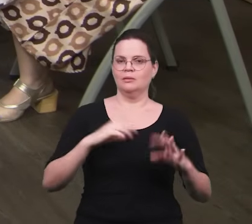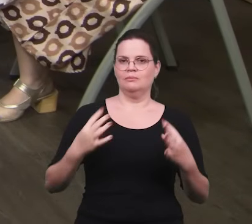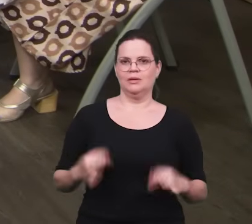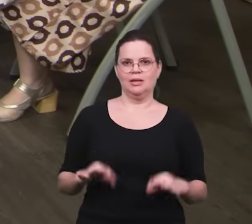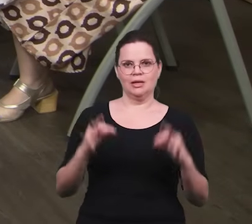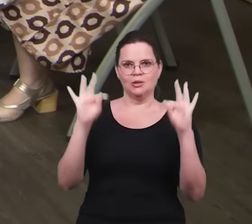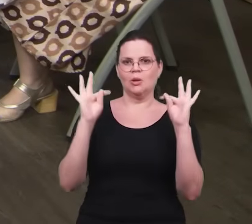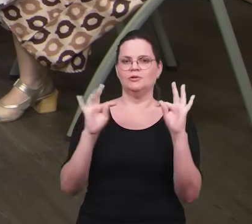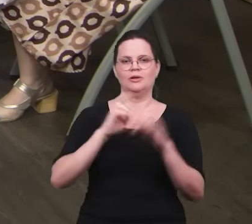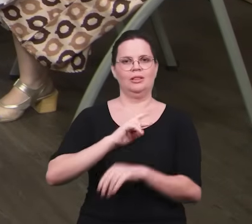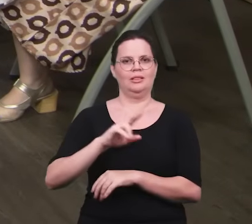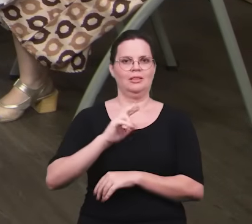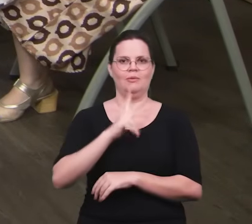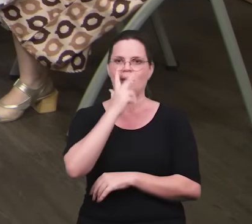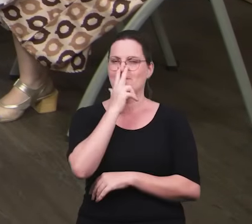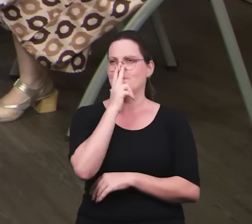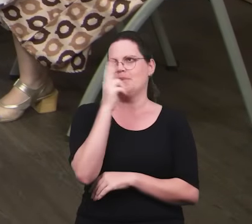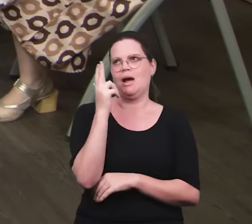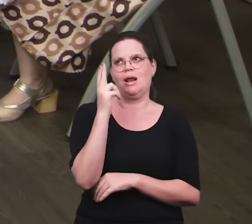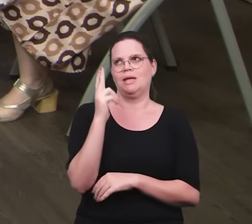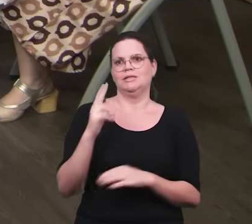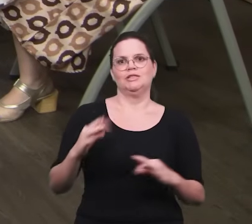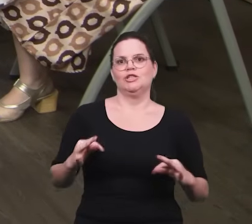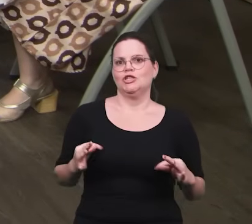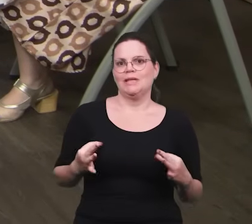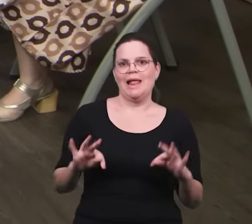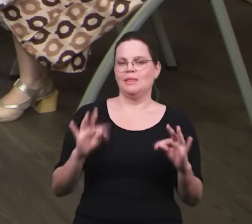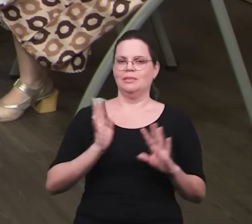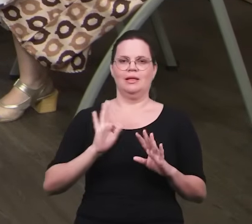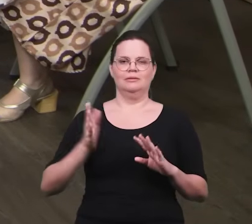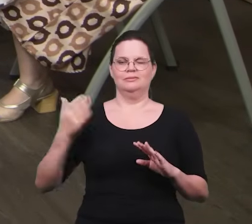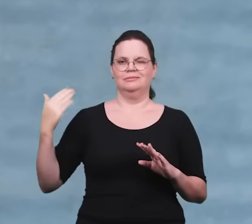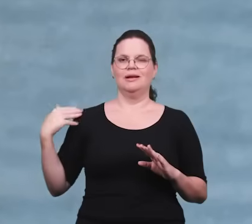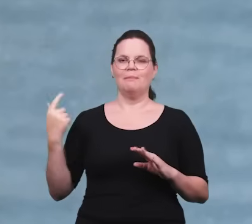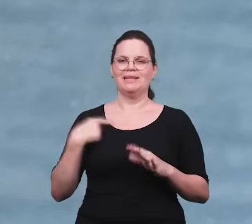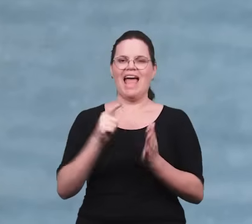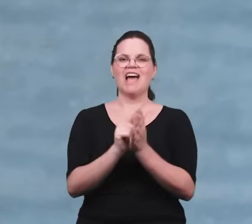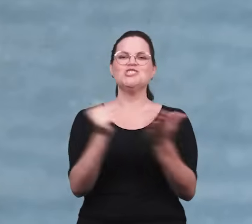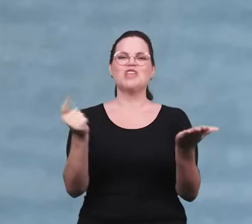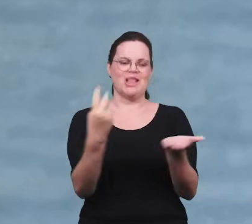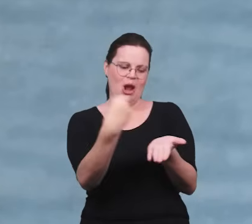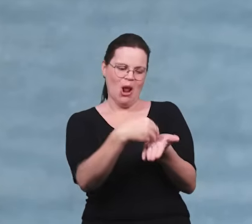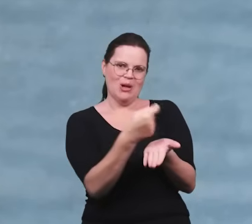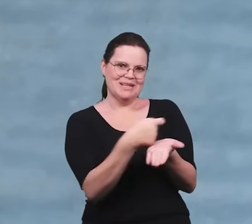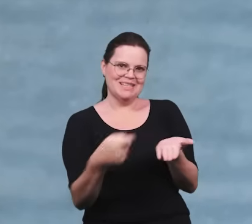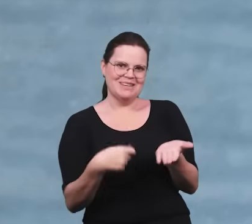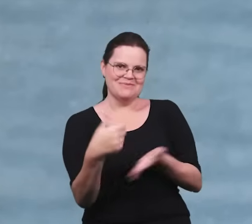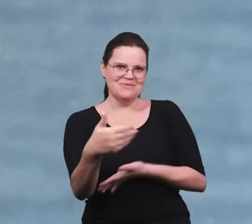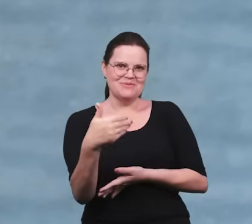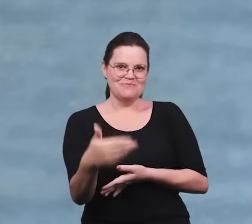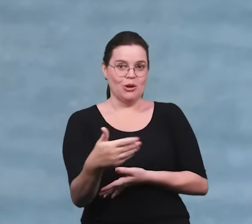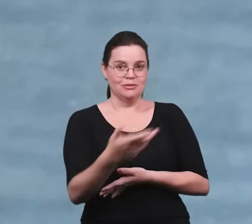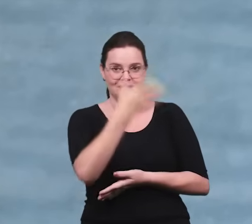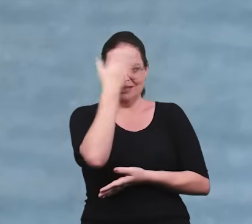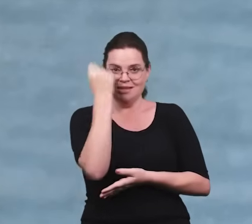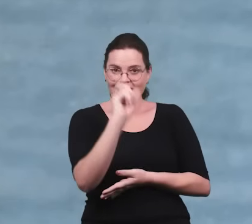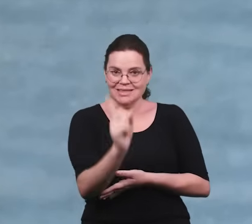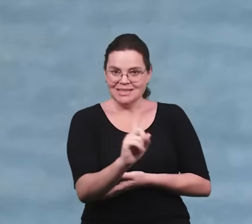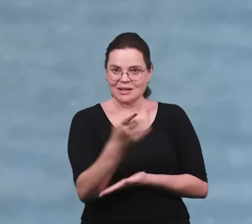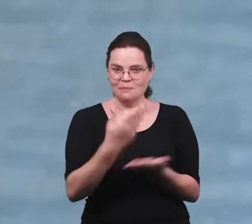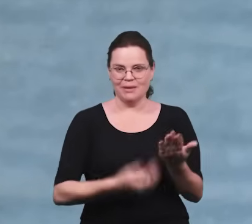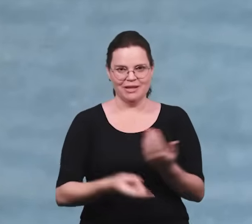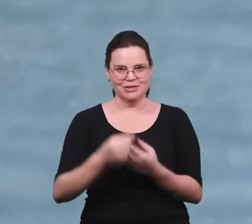tecnologia que não é muito moderna, ou seja, já tem a antiga, chamada agenda. Vai lá e põe na agenda a data do próximo programa para você